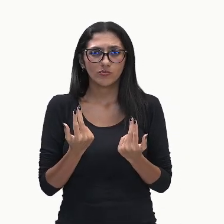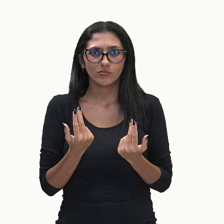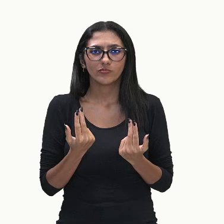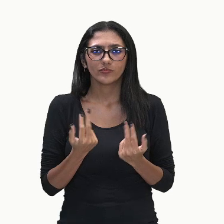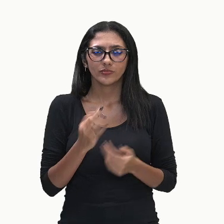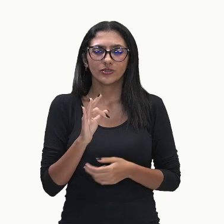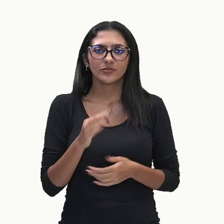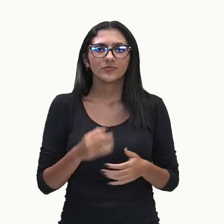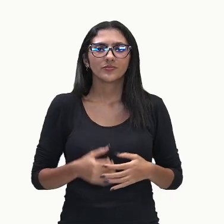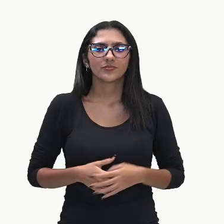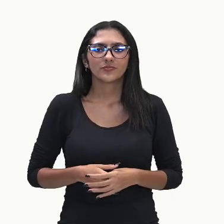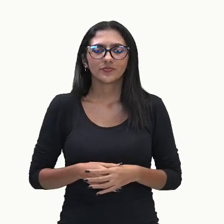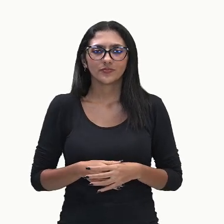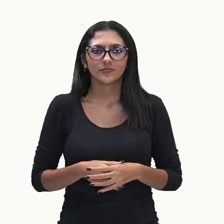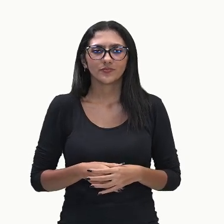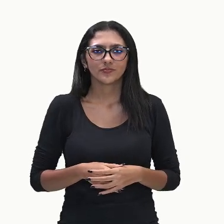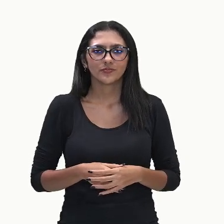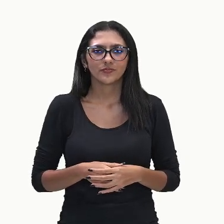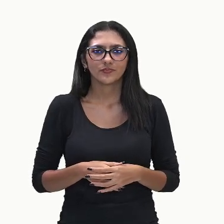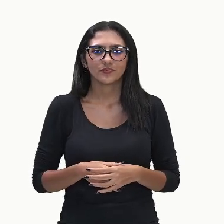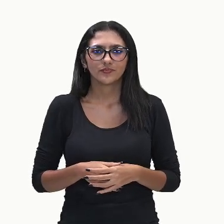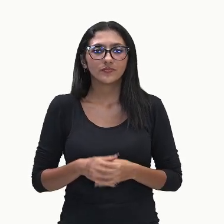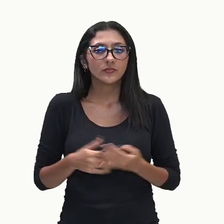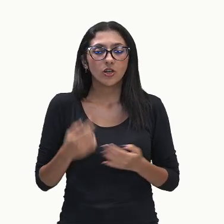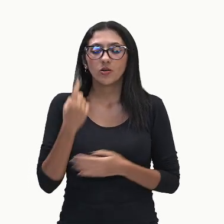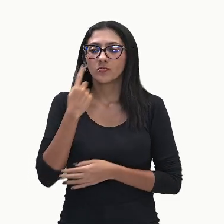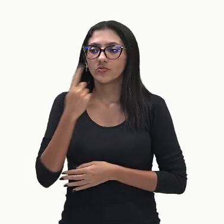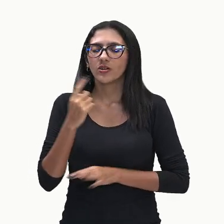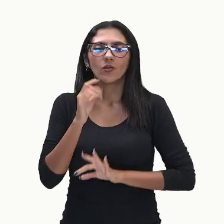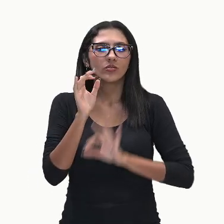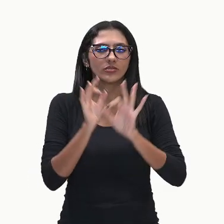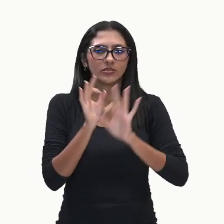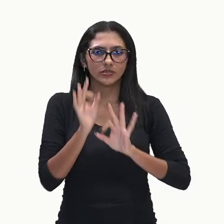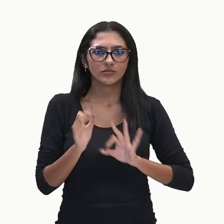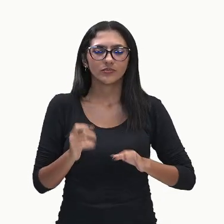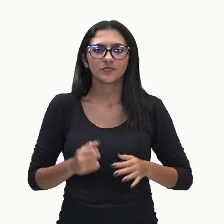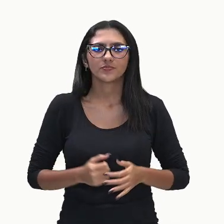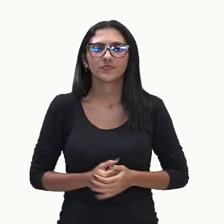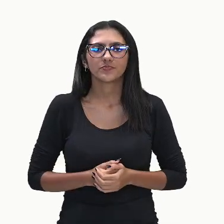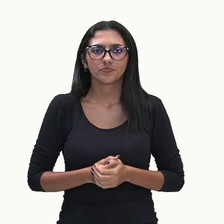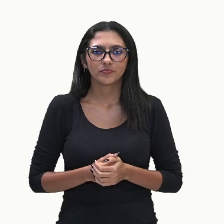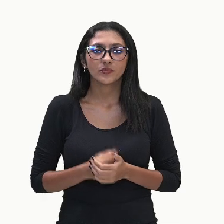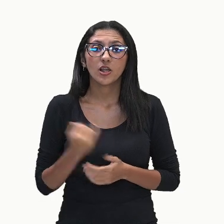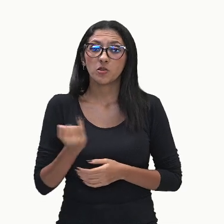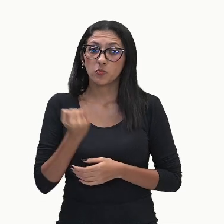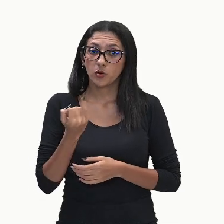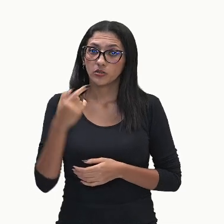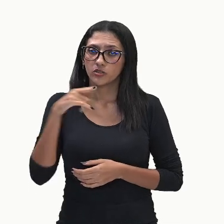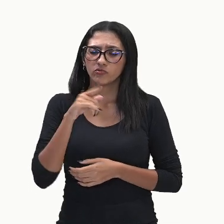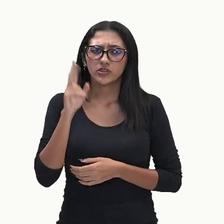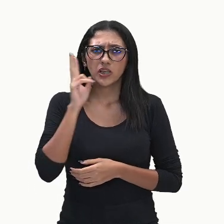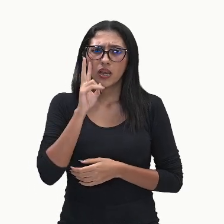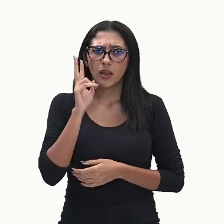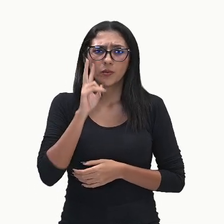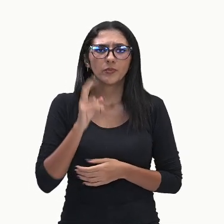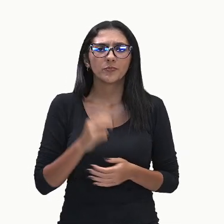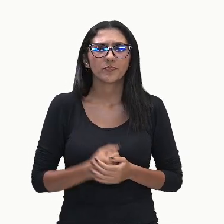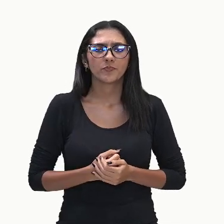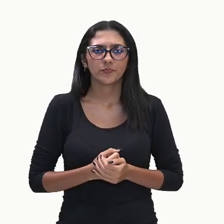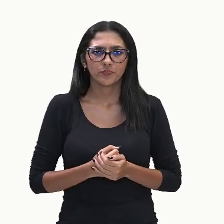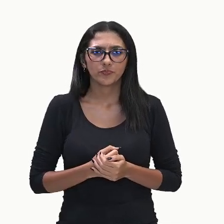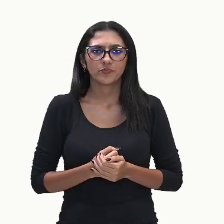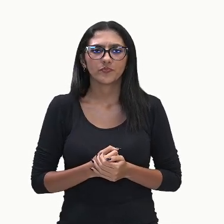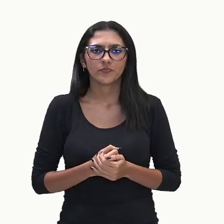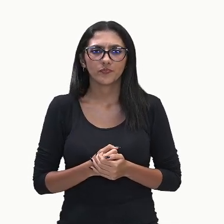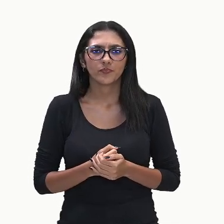bom? E aí nós temos justamente os nossos elementos. Olha lá. Importante você lembrar que a área total,